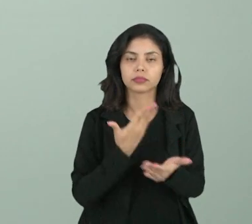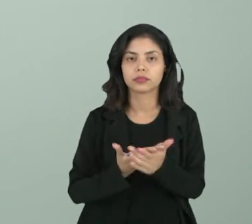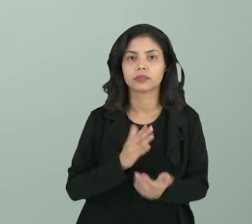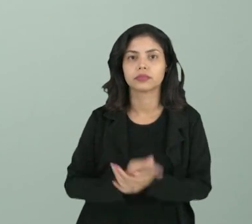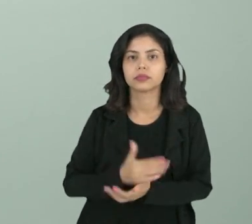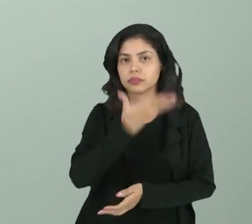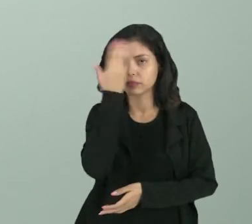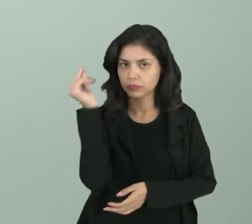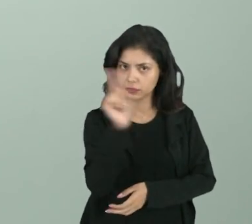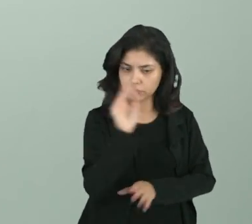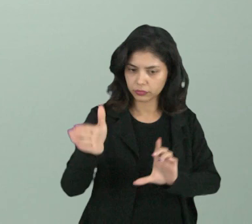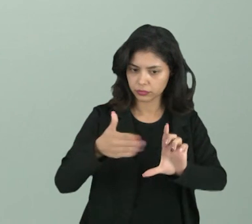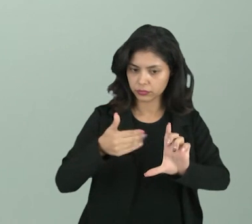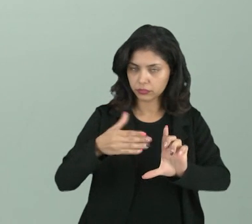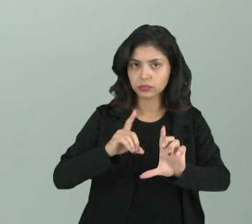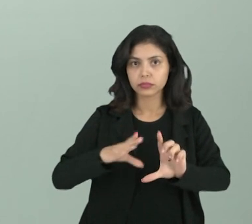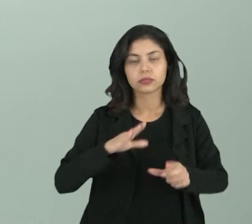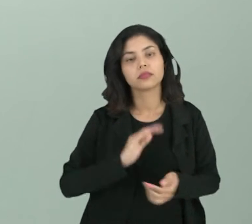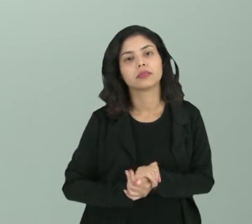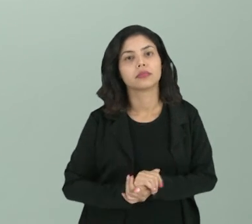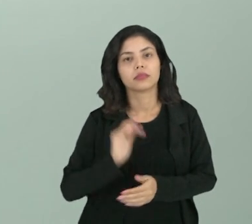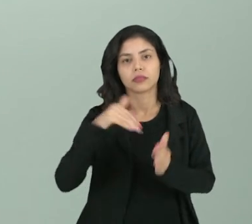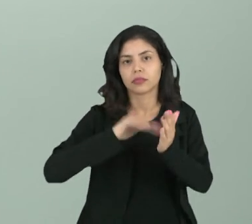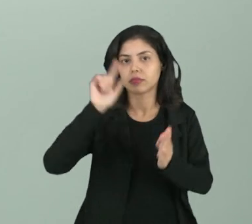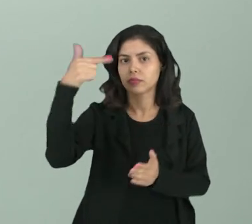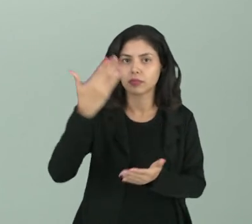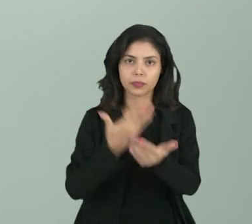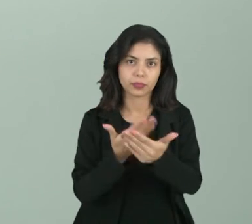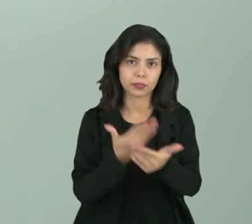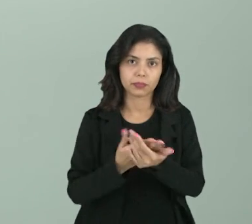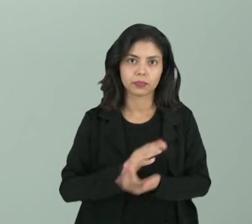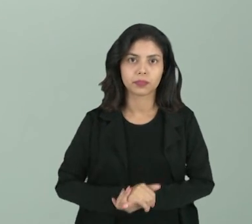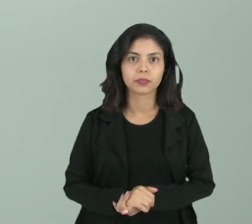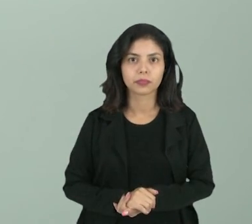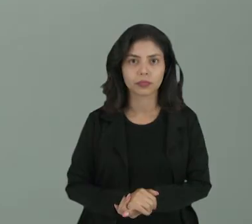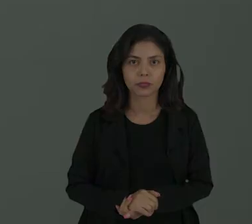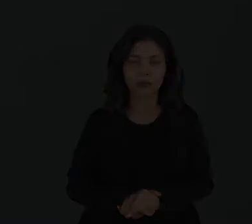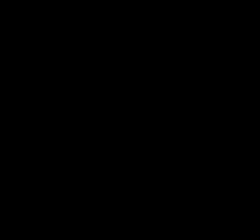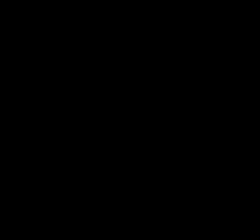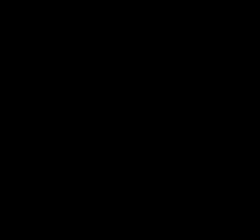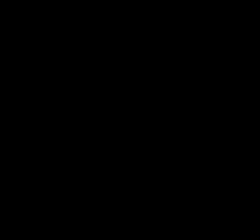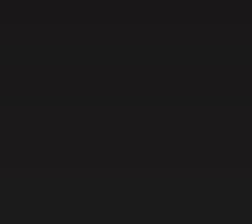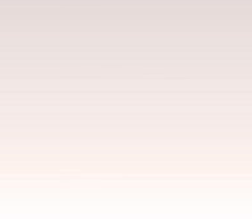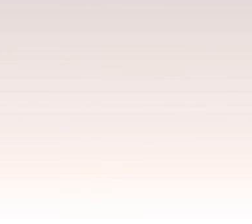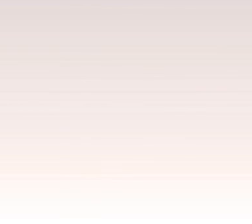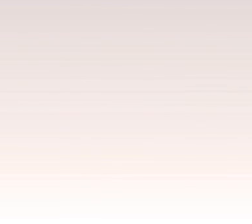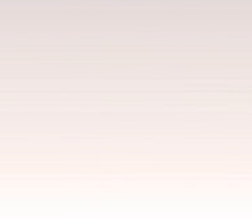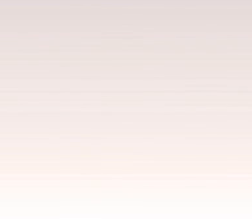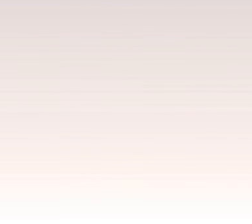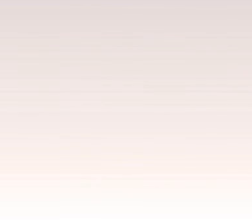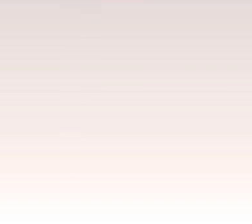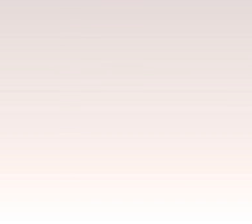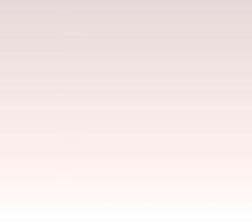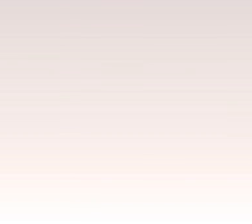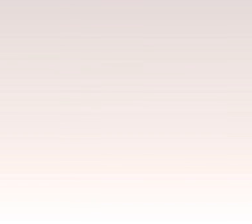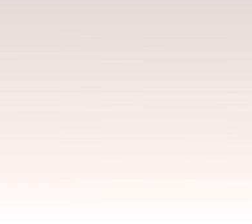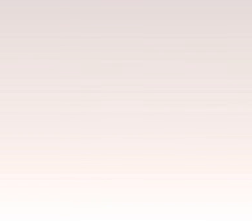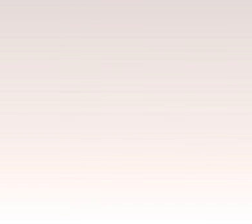estudos Não deixe de acessar a plataforma educ e até a próxima aula E aí